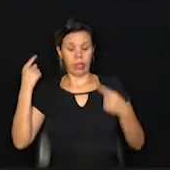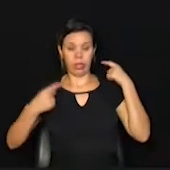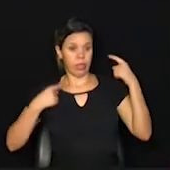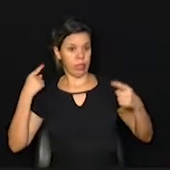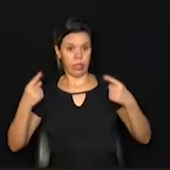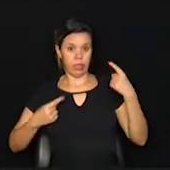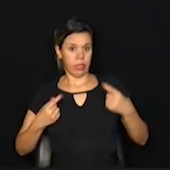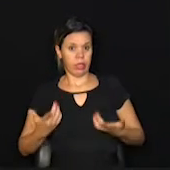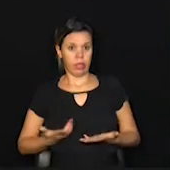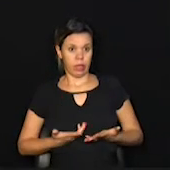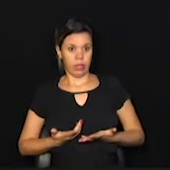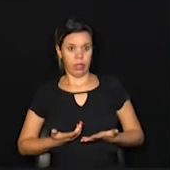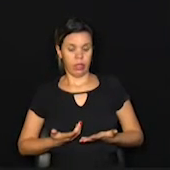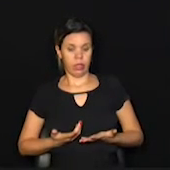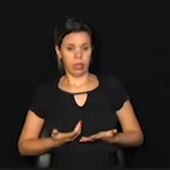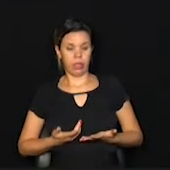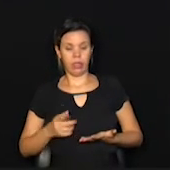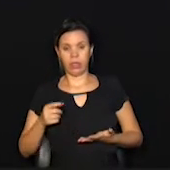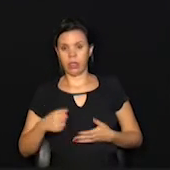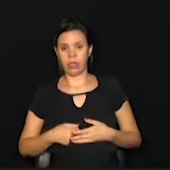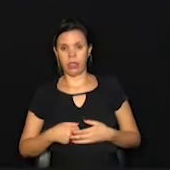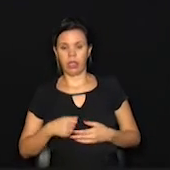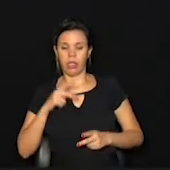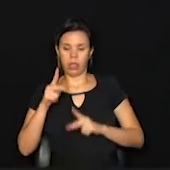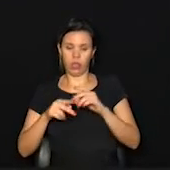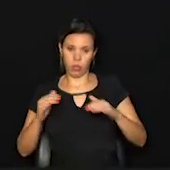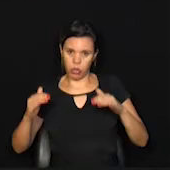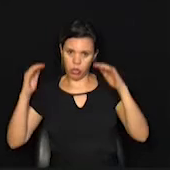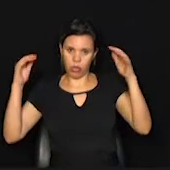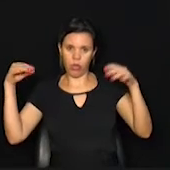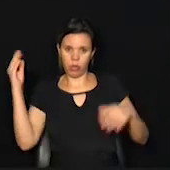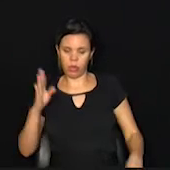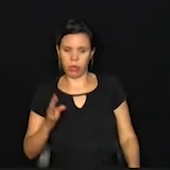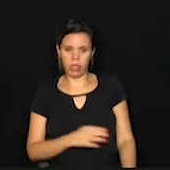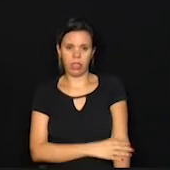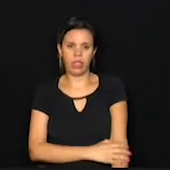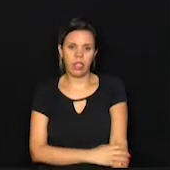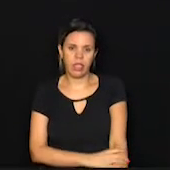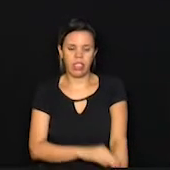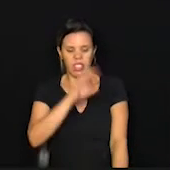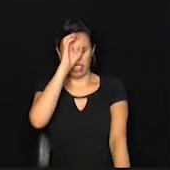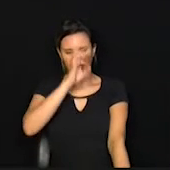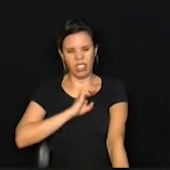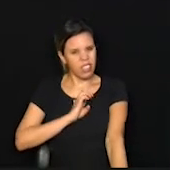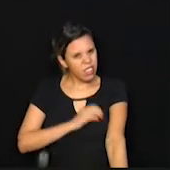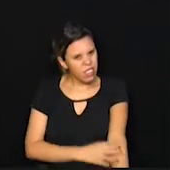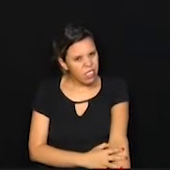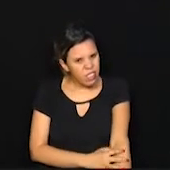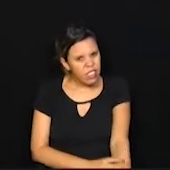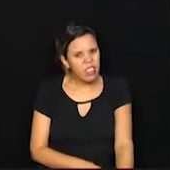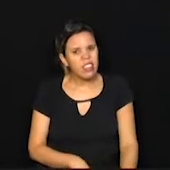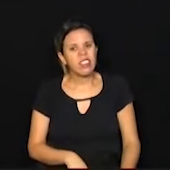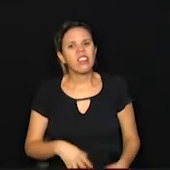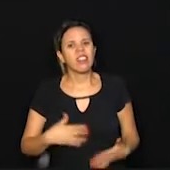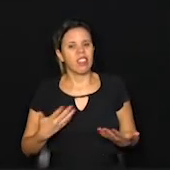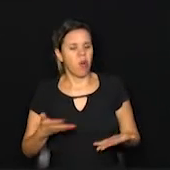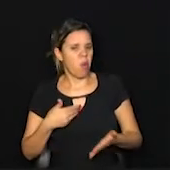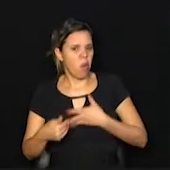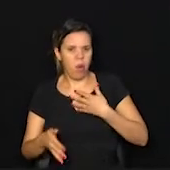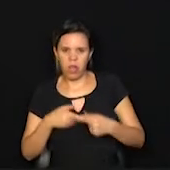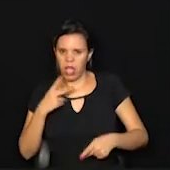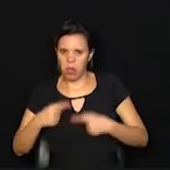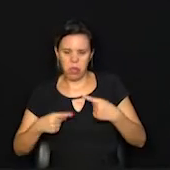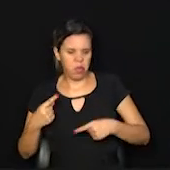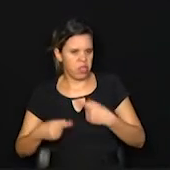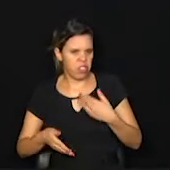mas o motivo é a elite brasileira É tão egoísta mas tão egoísta que qualquer